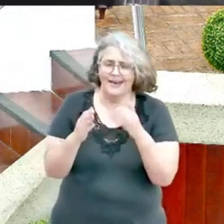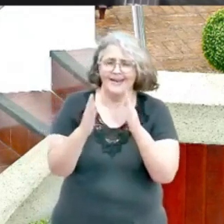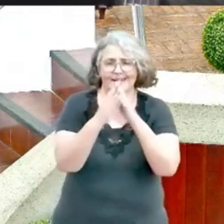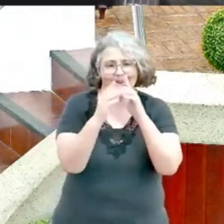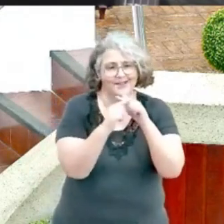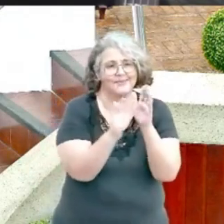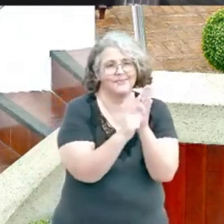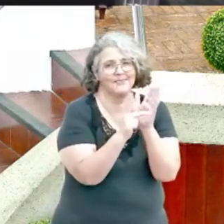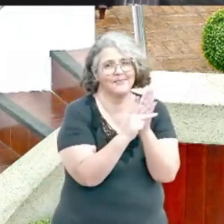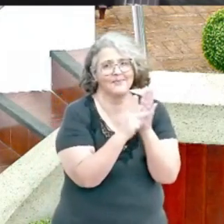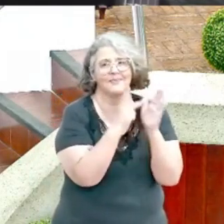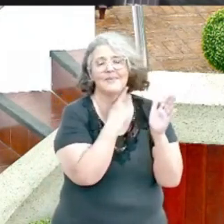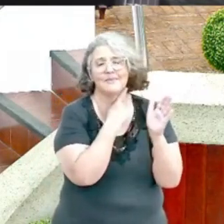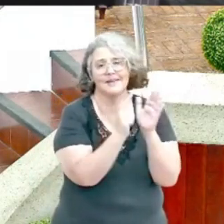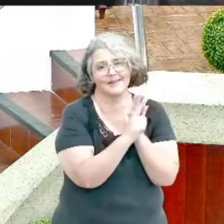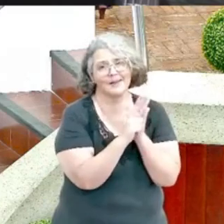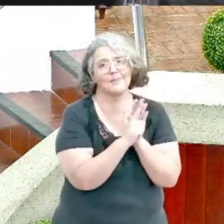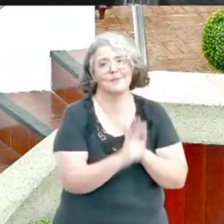Lapa.